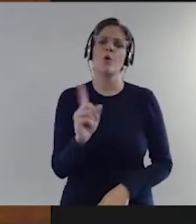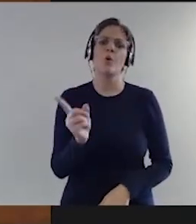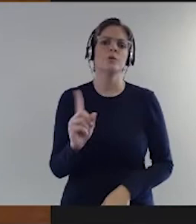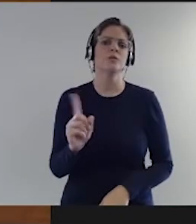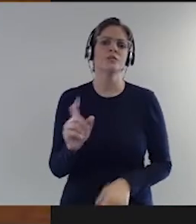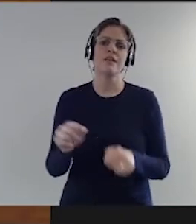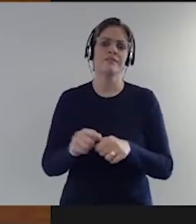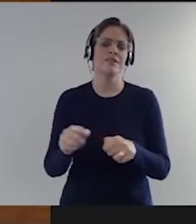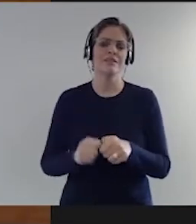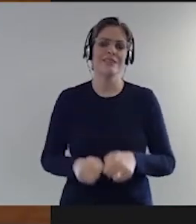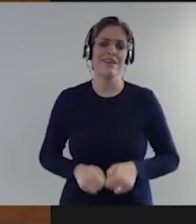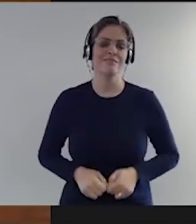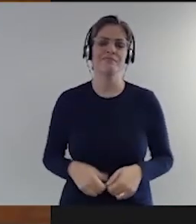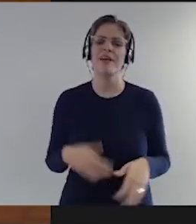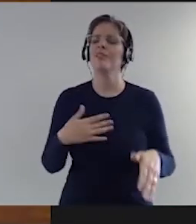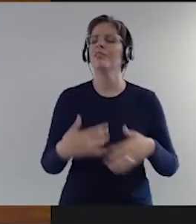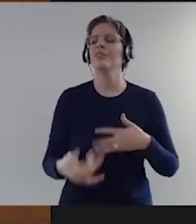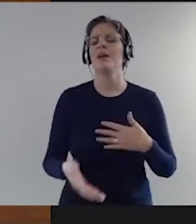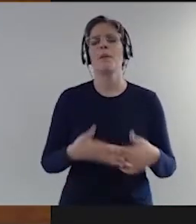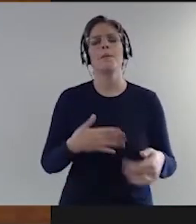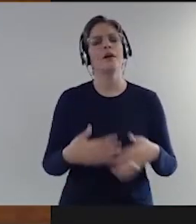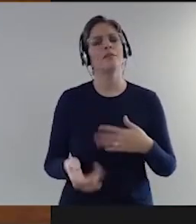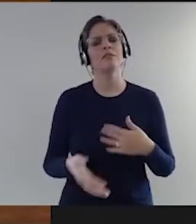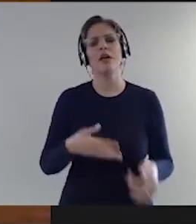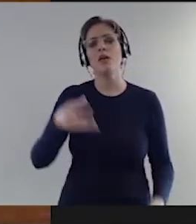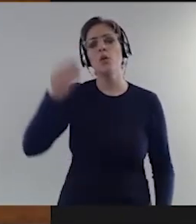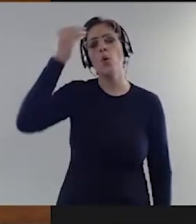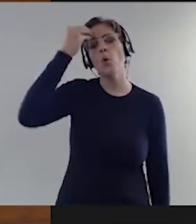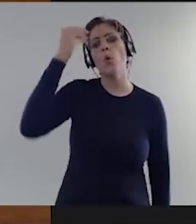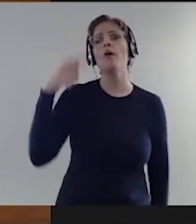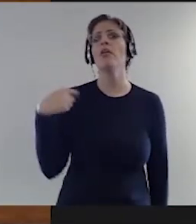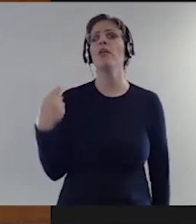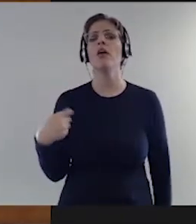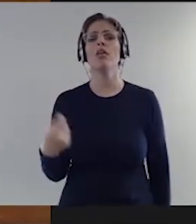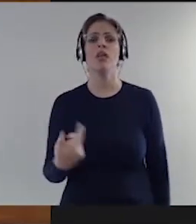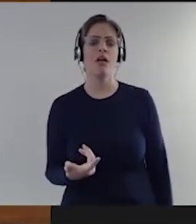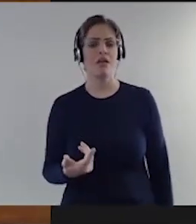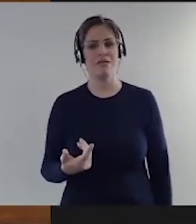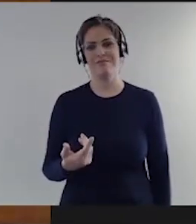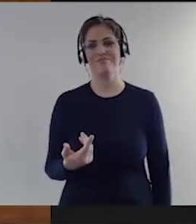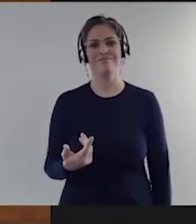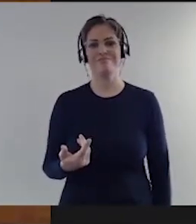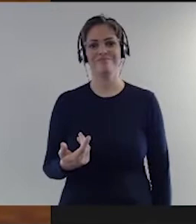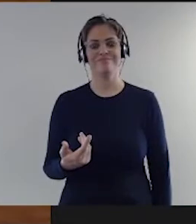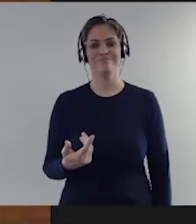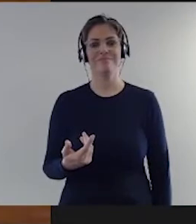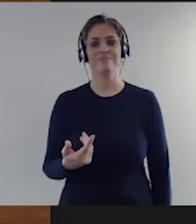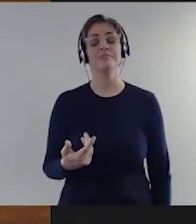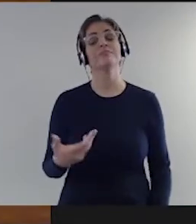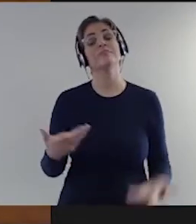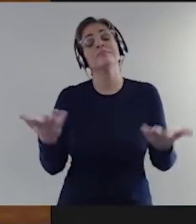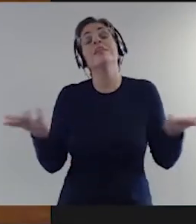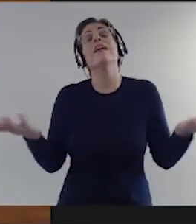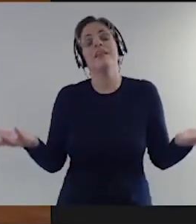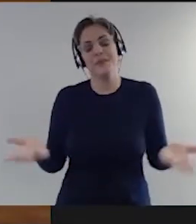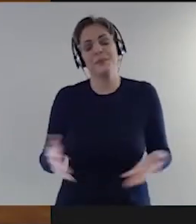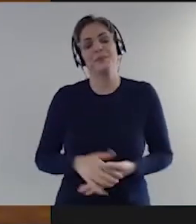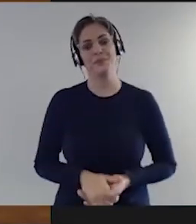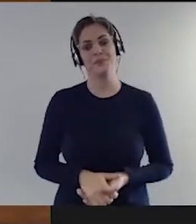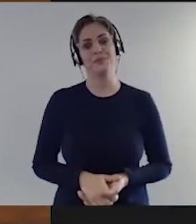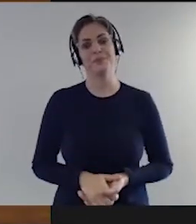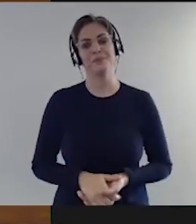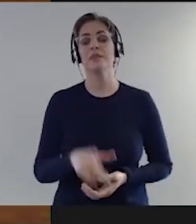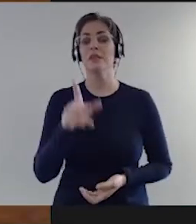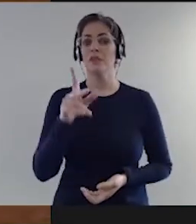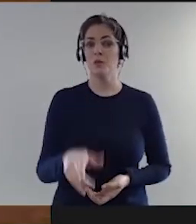cumpridas, independentemente da culpa daquele que deveria prestar. E daí, tal como